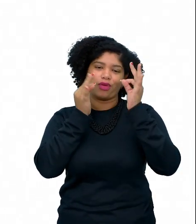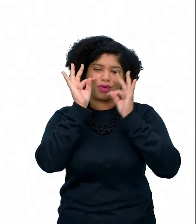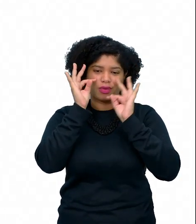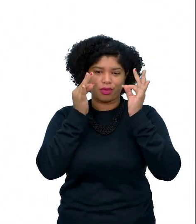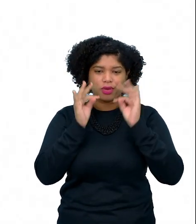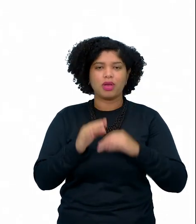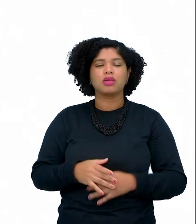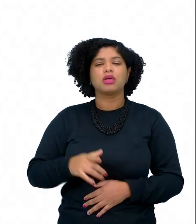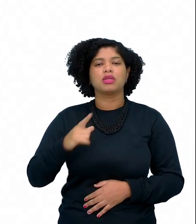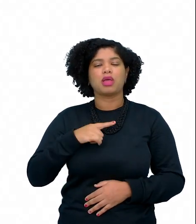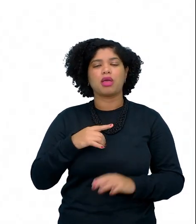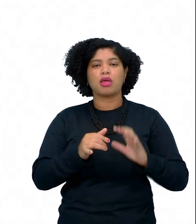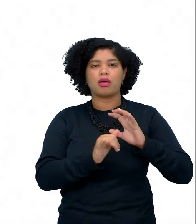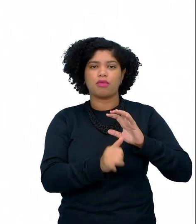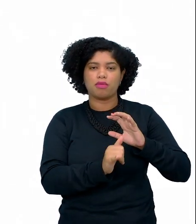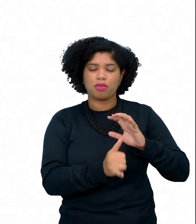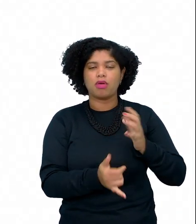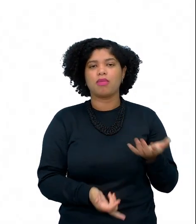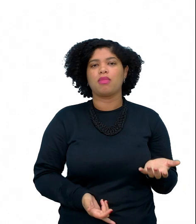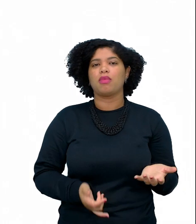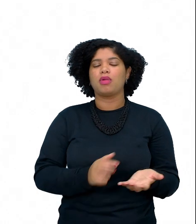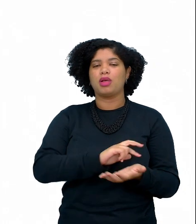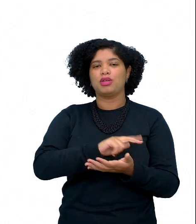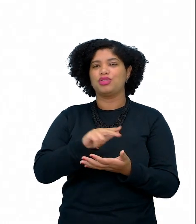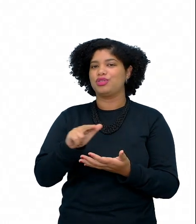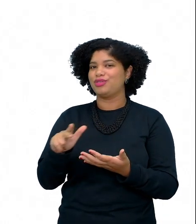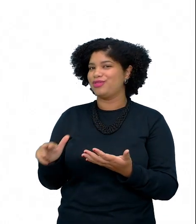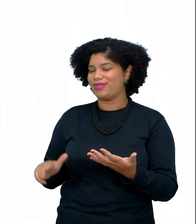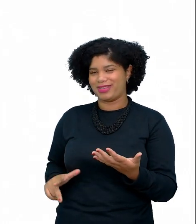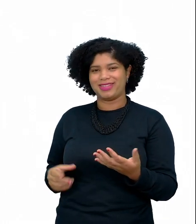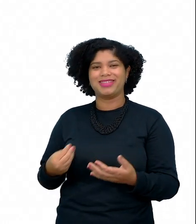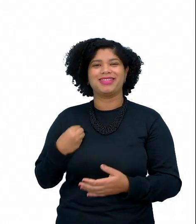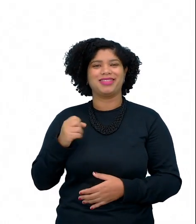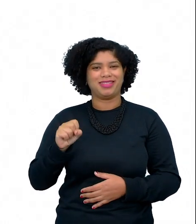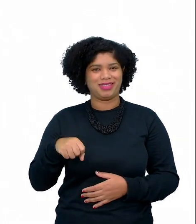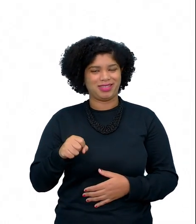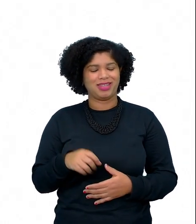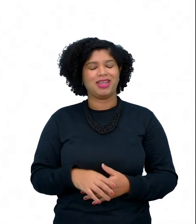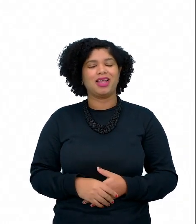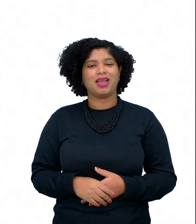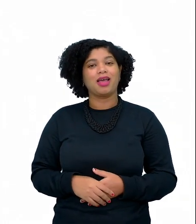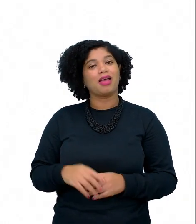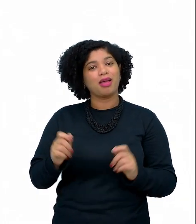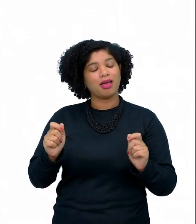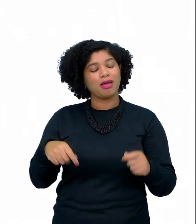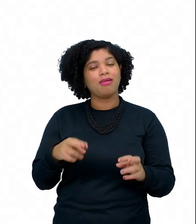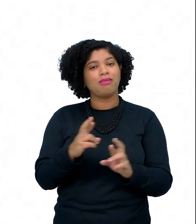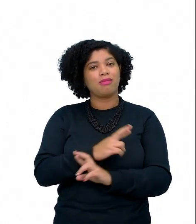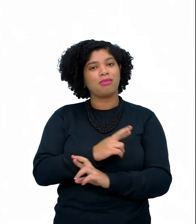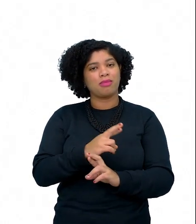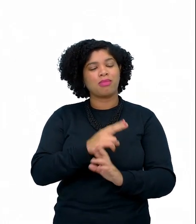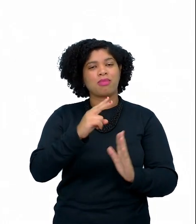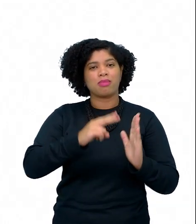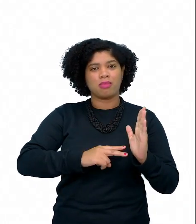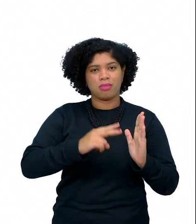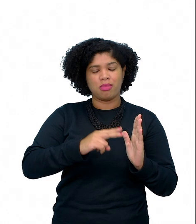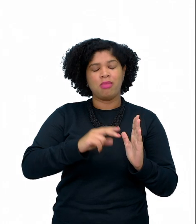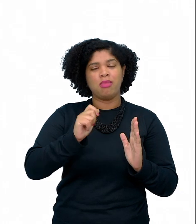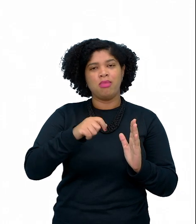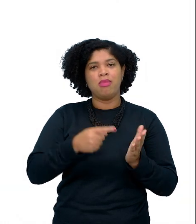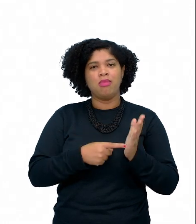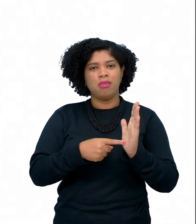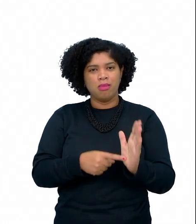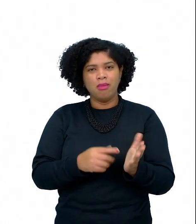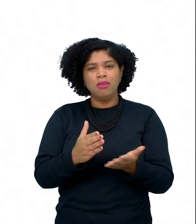fadas, fábulas, temos variadas seleções. Então, é possível associar essas leituras também com os